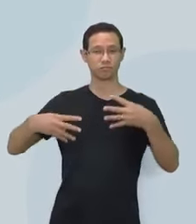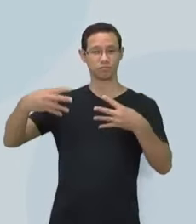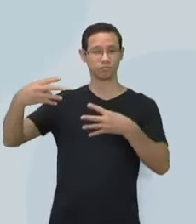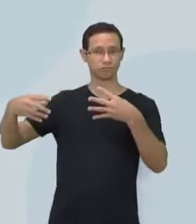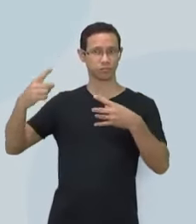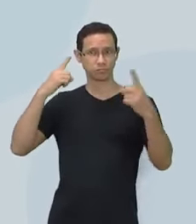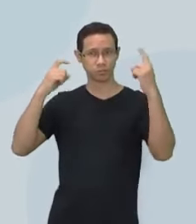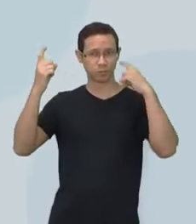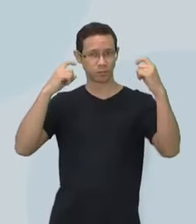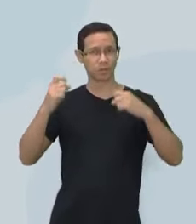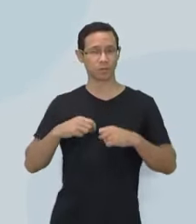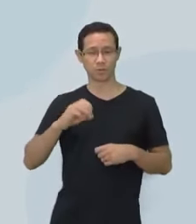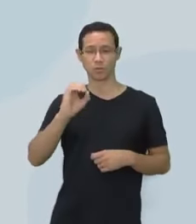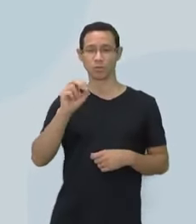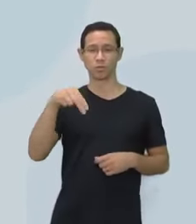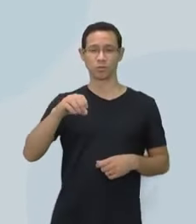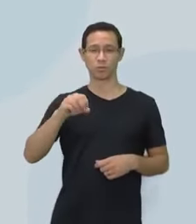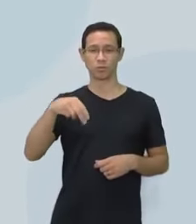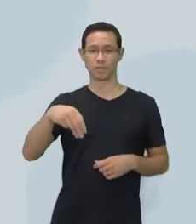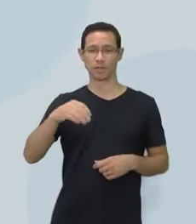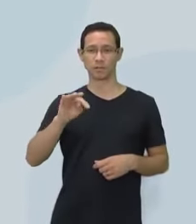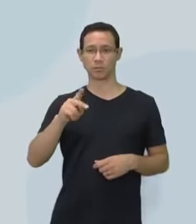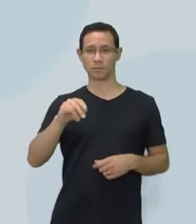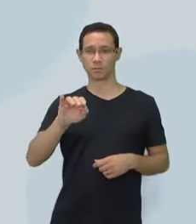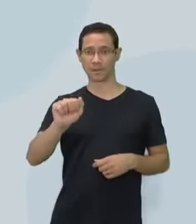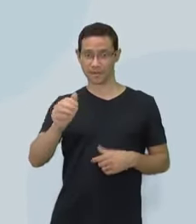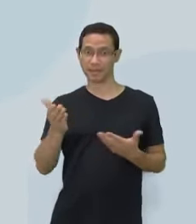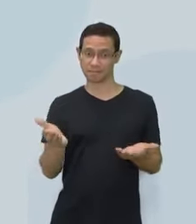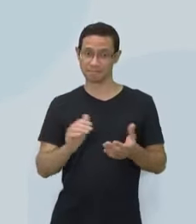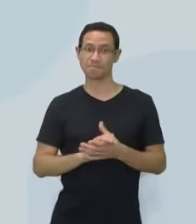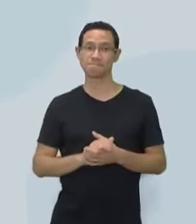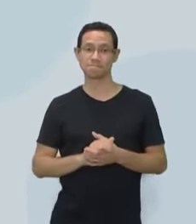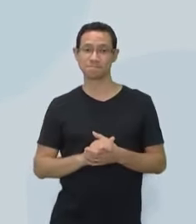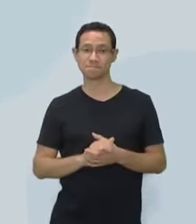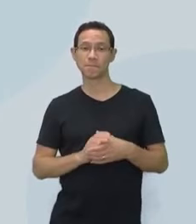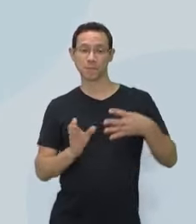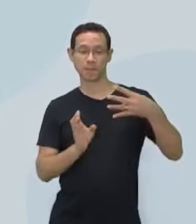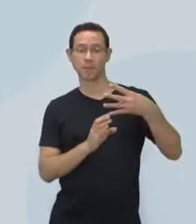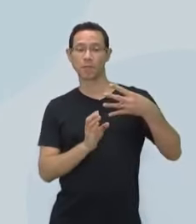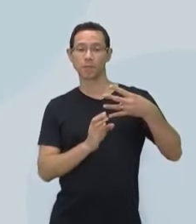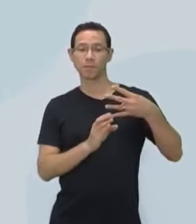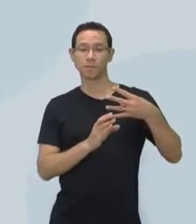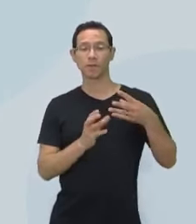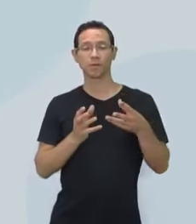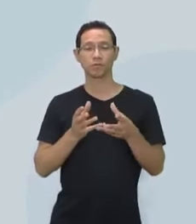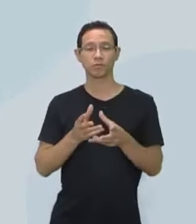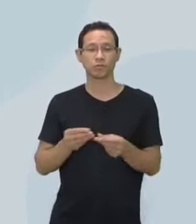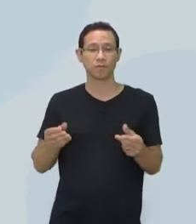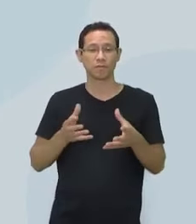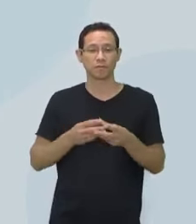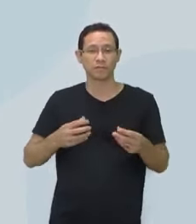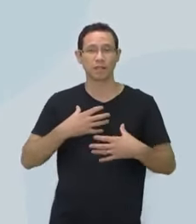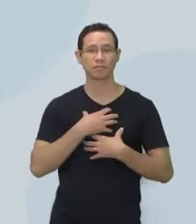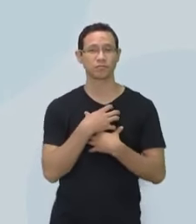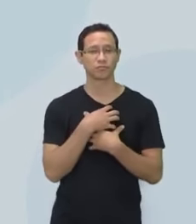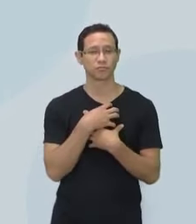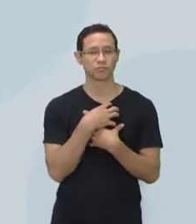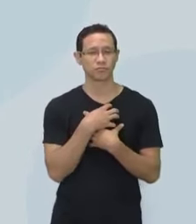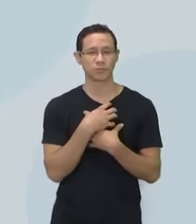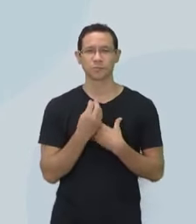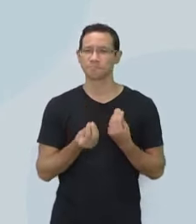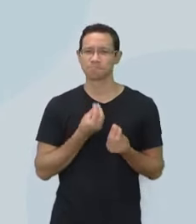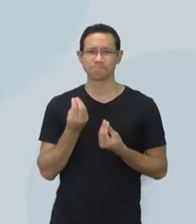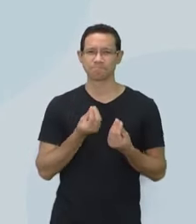som? A onomatopeia, né? A gente falou dela agora há pouco. E D. Qual é a figura de linguagem que tenta suavizar um sentimento,